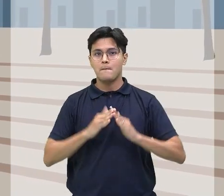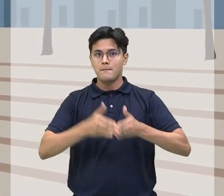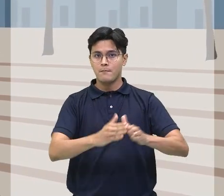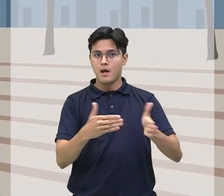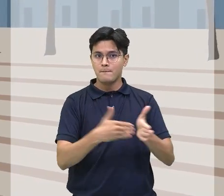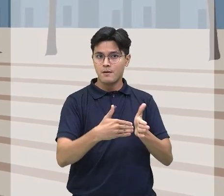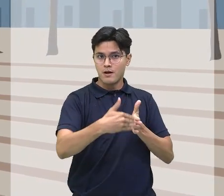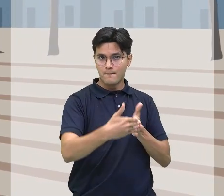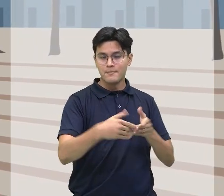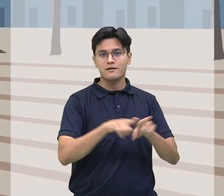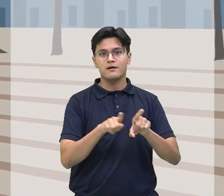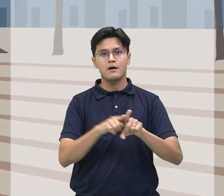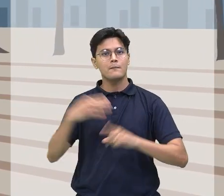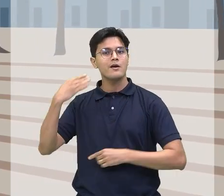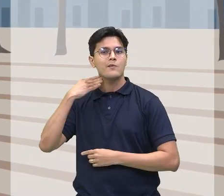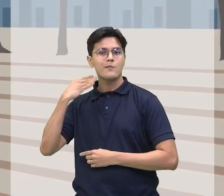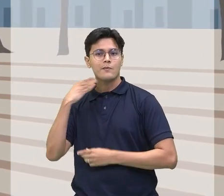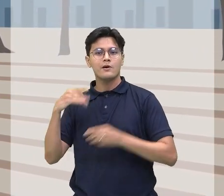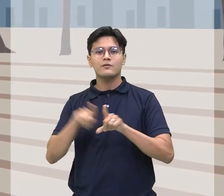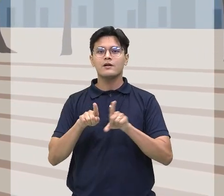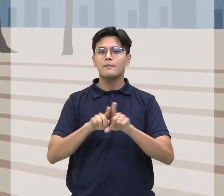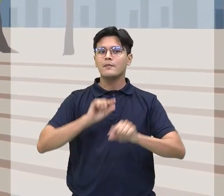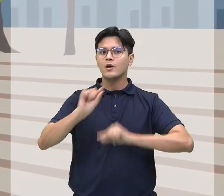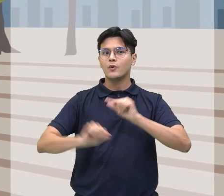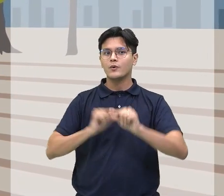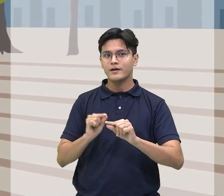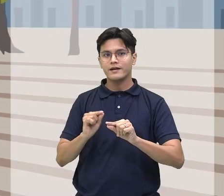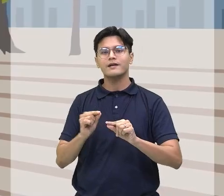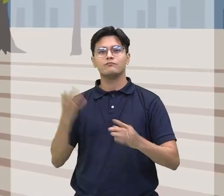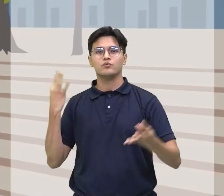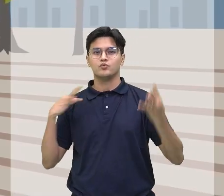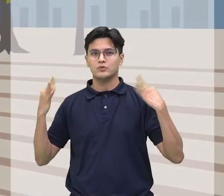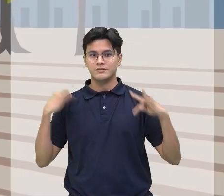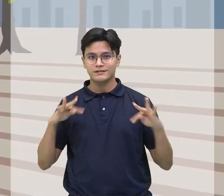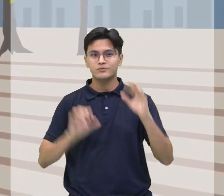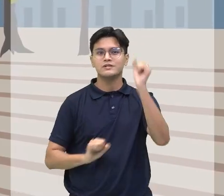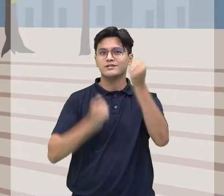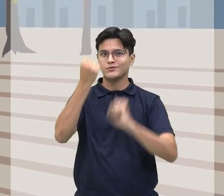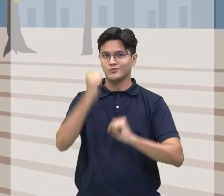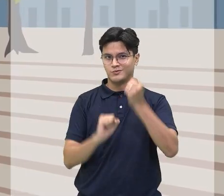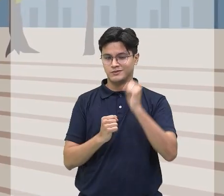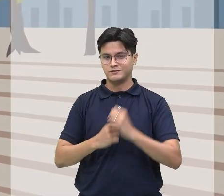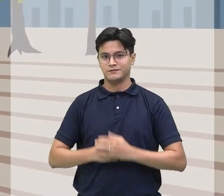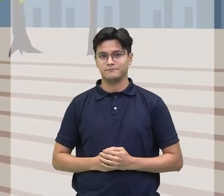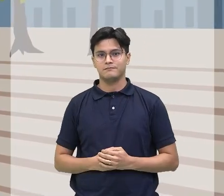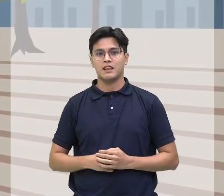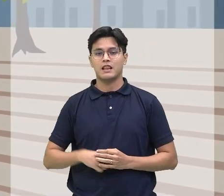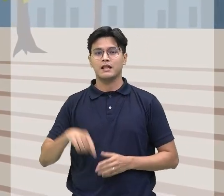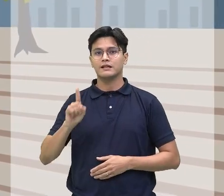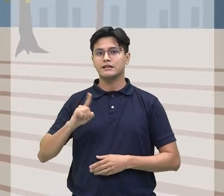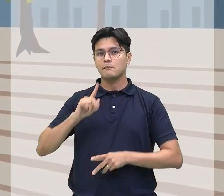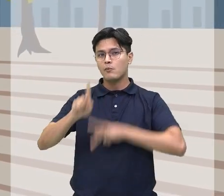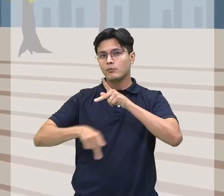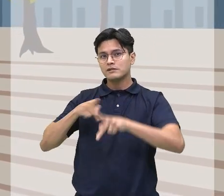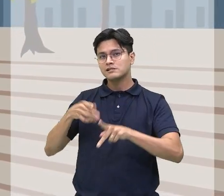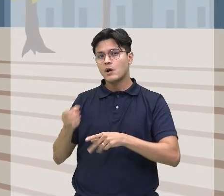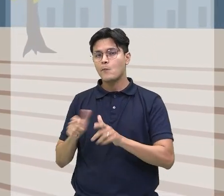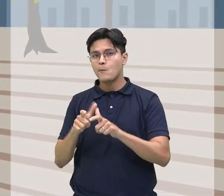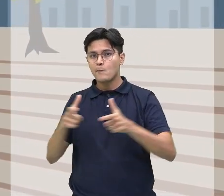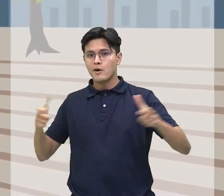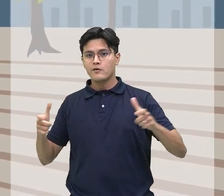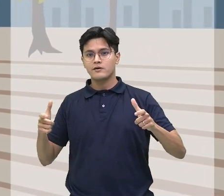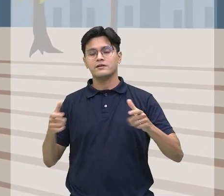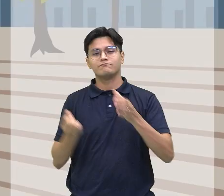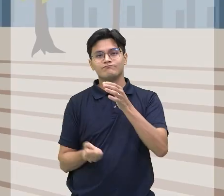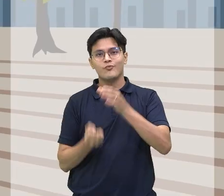bancários, turismo e indústria de ponta. Com maioria populacional de origem chinesa, o país integrou-se à